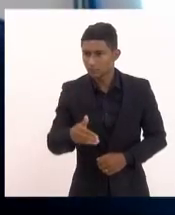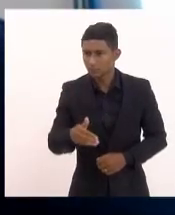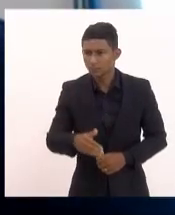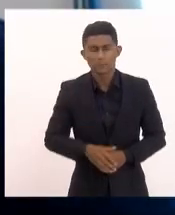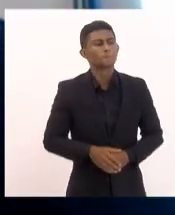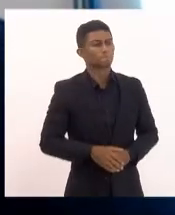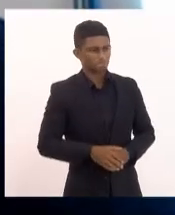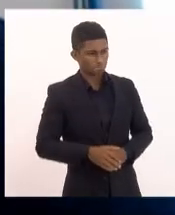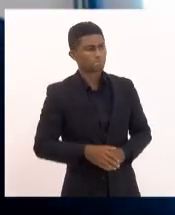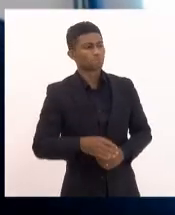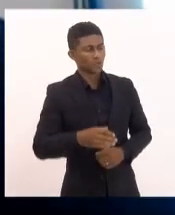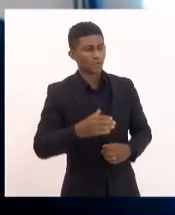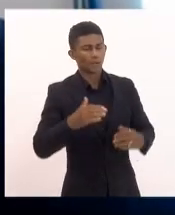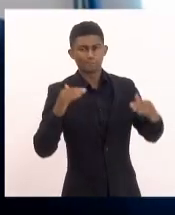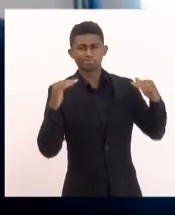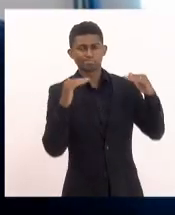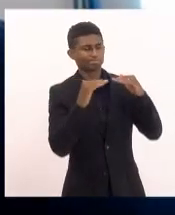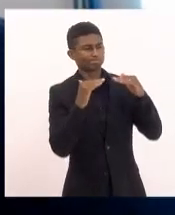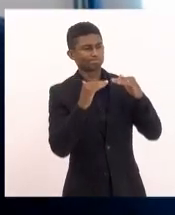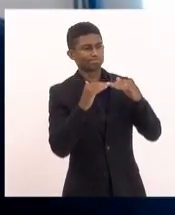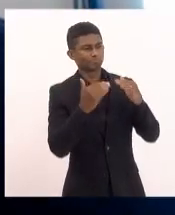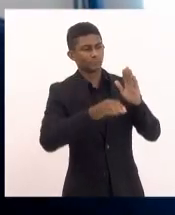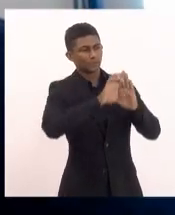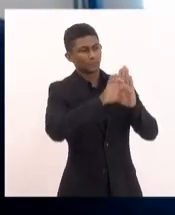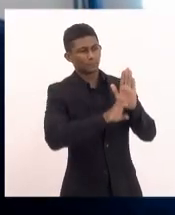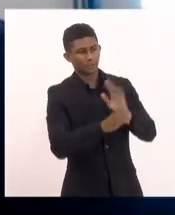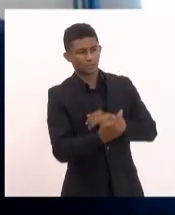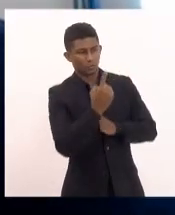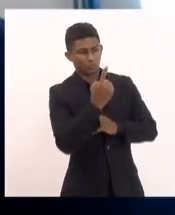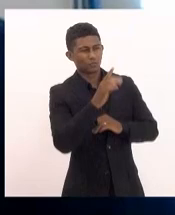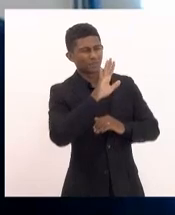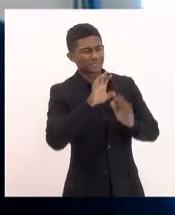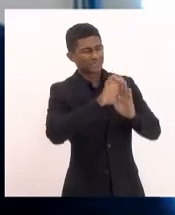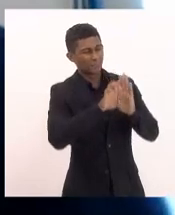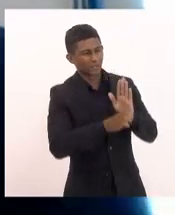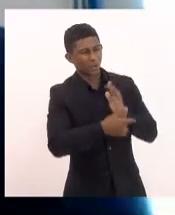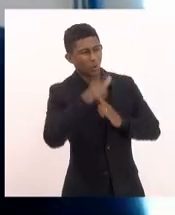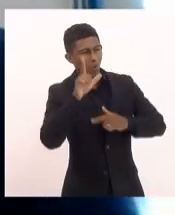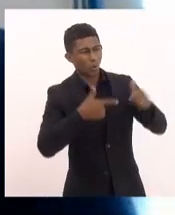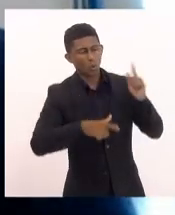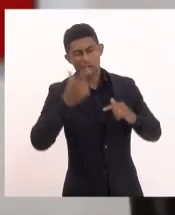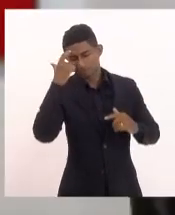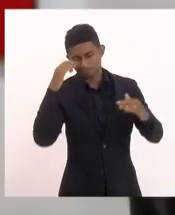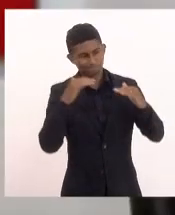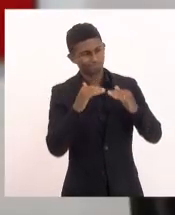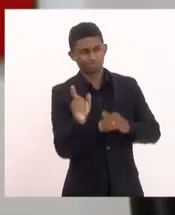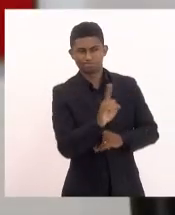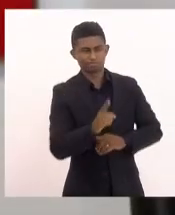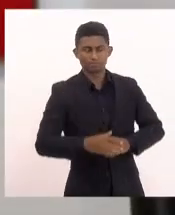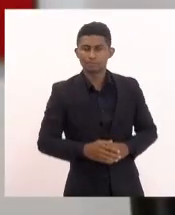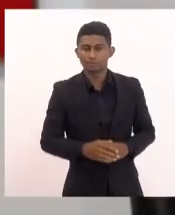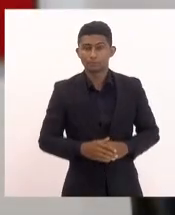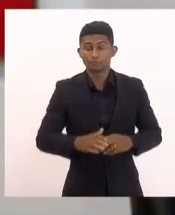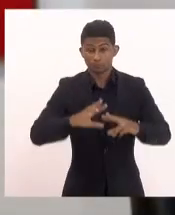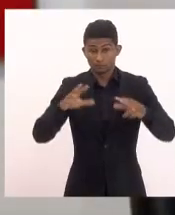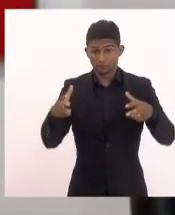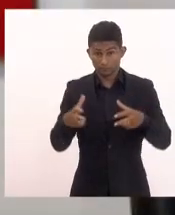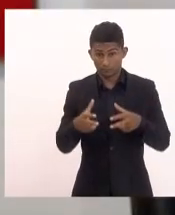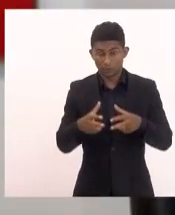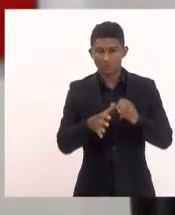Senhor presidente, favorável à emenda 1 e contrário às demais emendas. Pela Comissão de Segurança Pública e Ação de